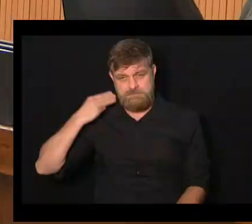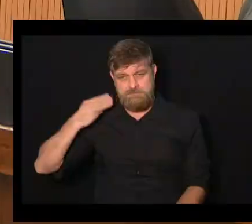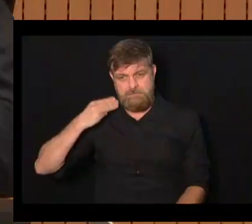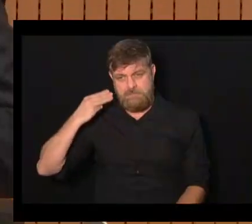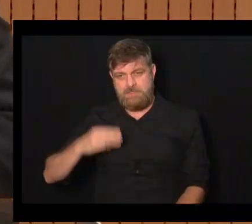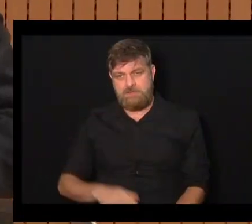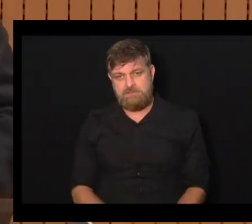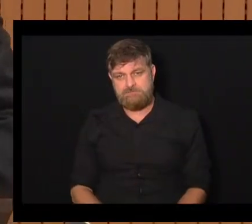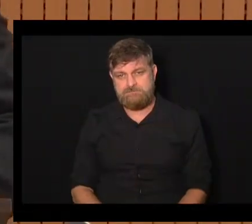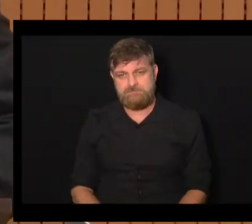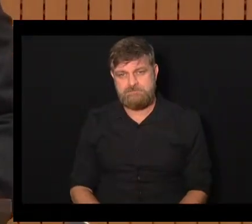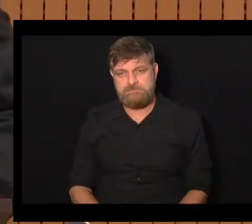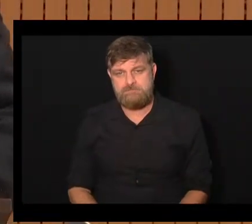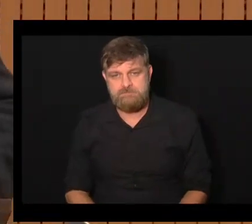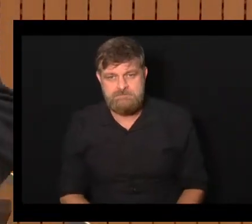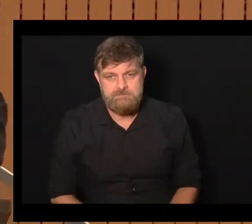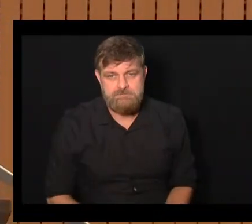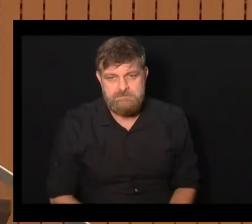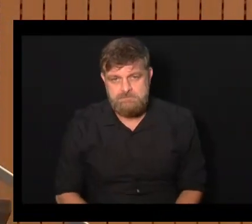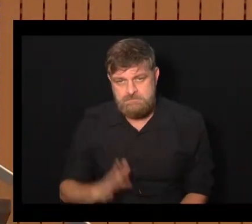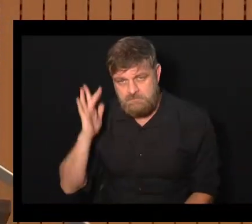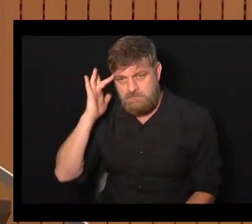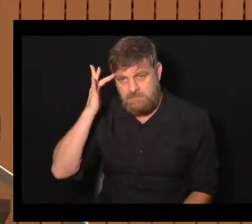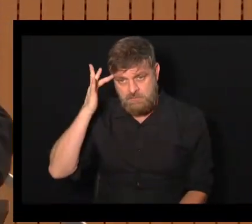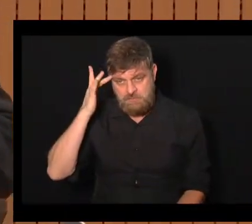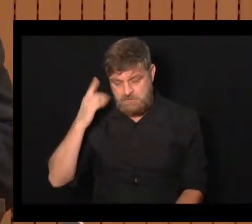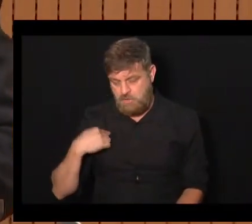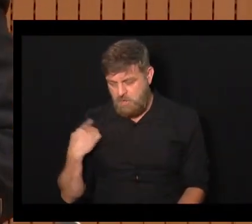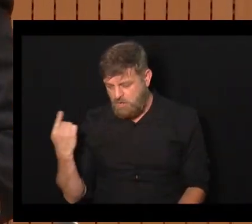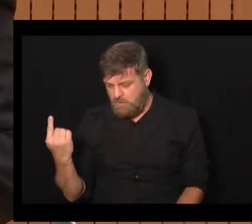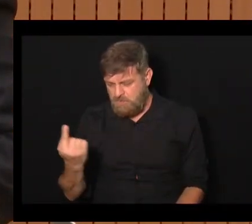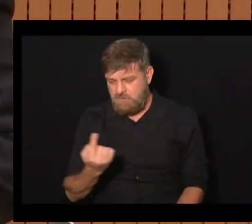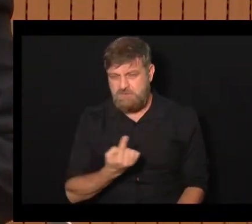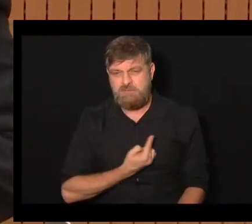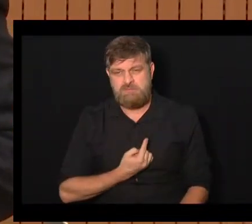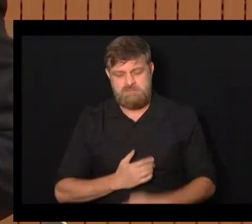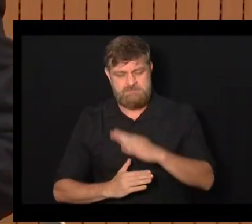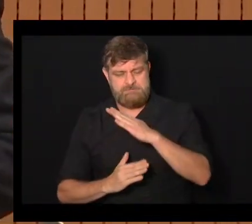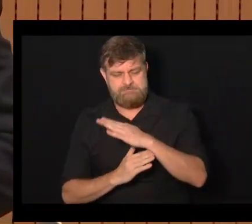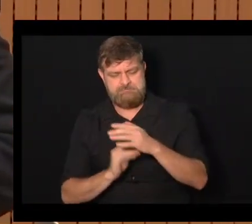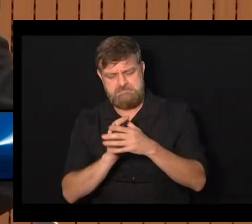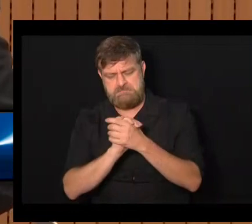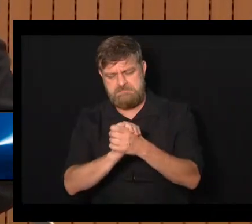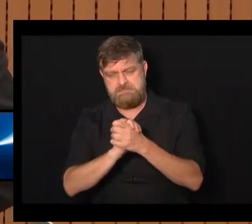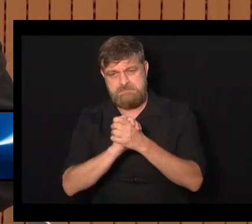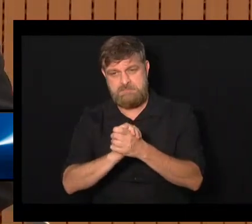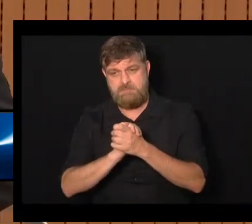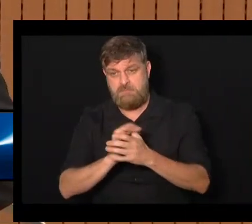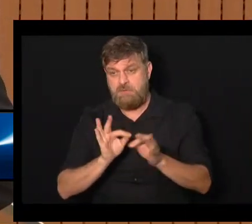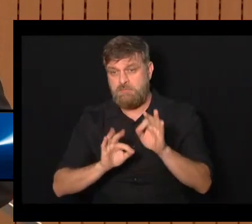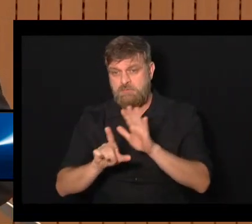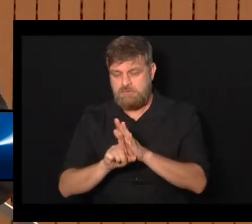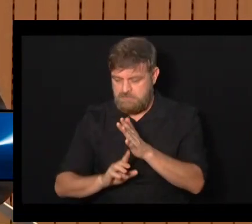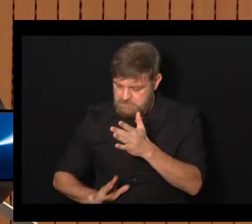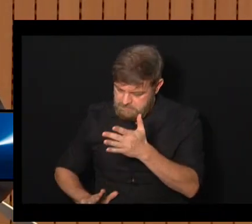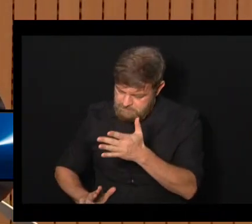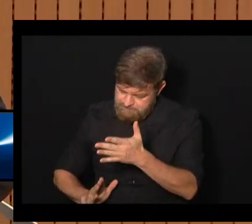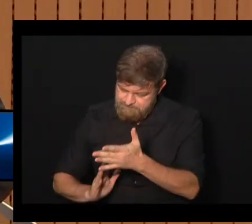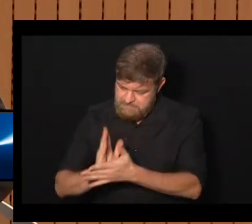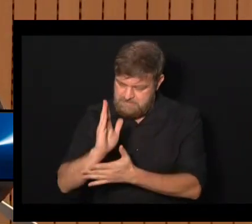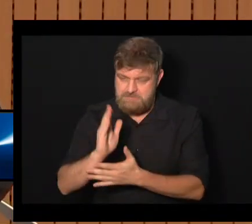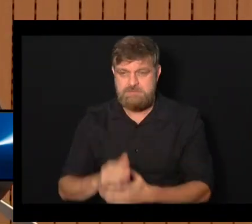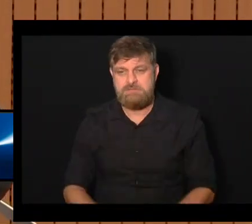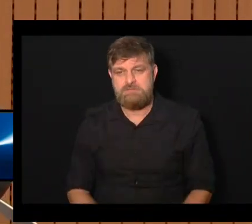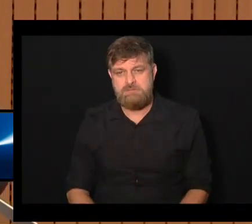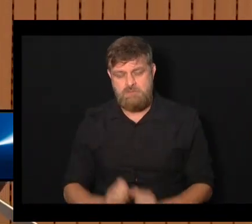Bernardelli. Eu acho que todos nós desta casa estamos de parabéns pela aprovação do projeto, né, Rossini?